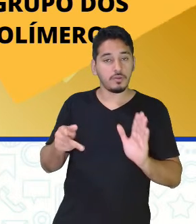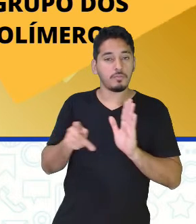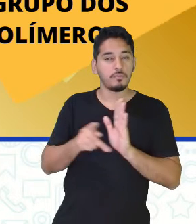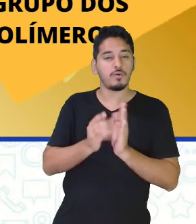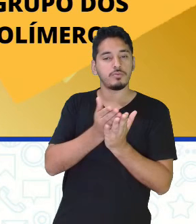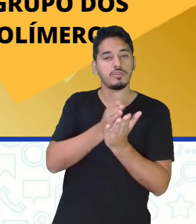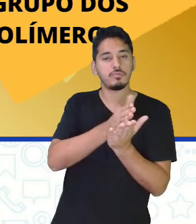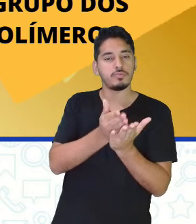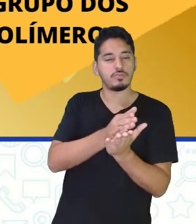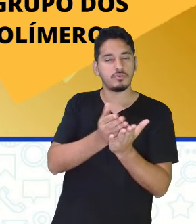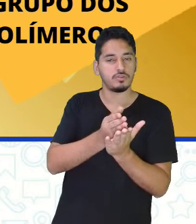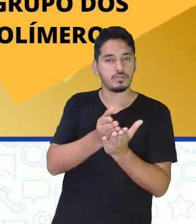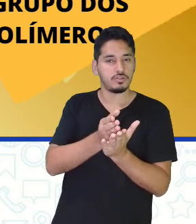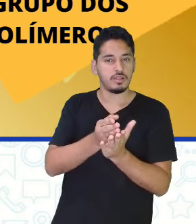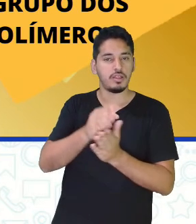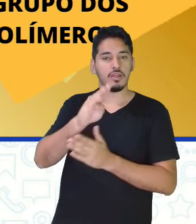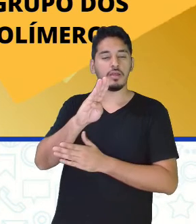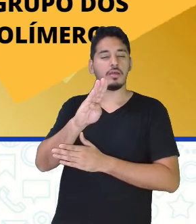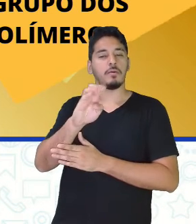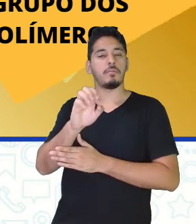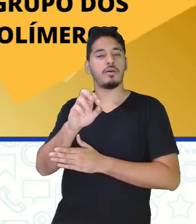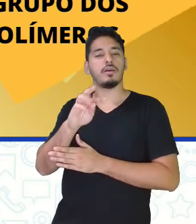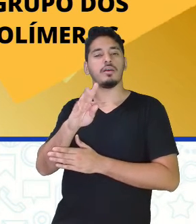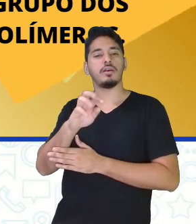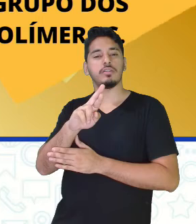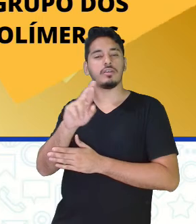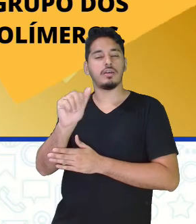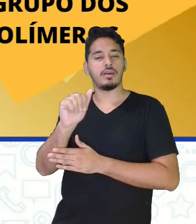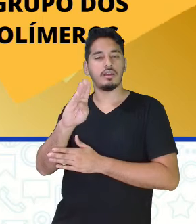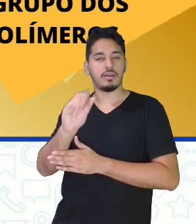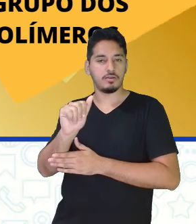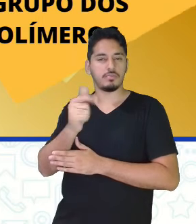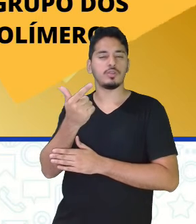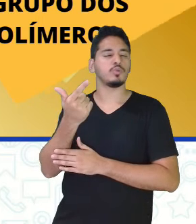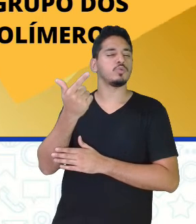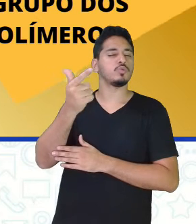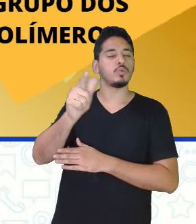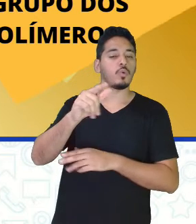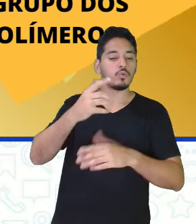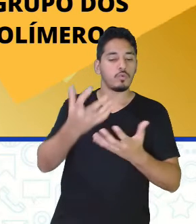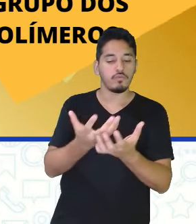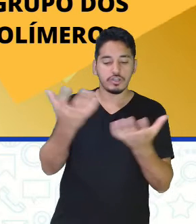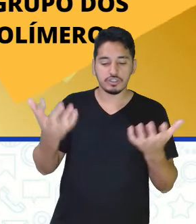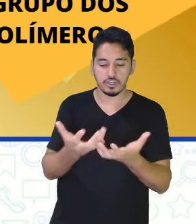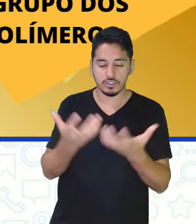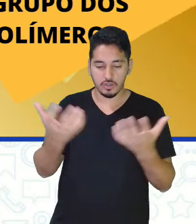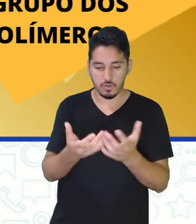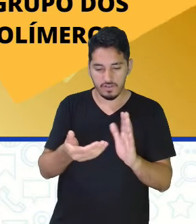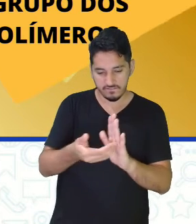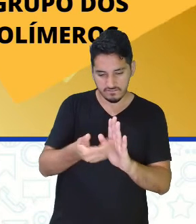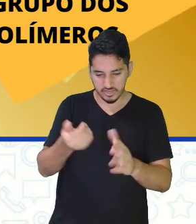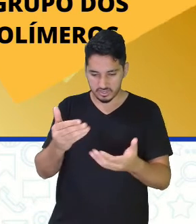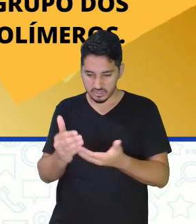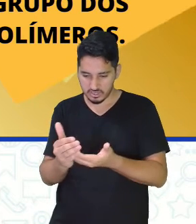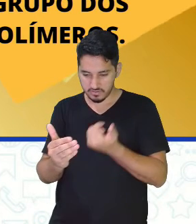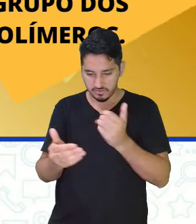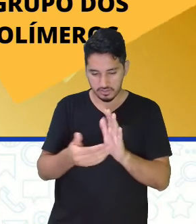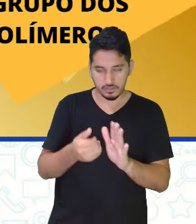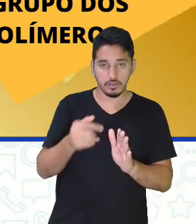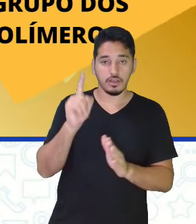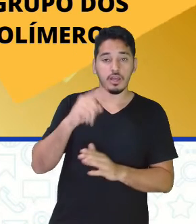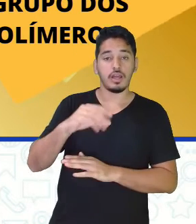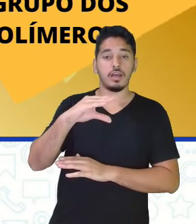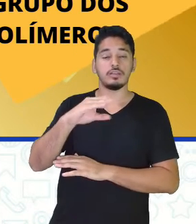da beterraba e de outros, né, vamos dizer assim, de outros vegetais, porque ele diz aí que é